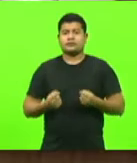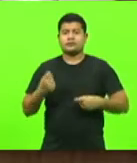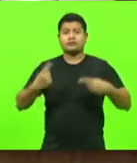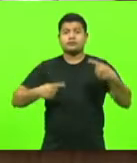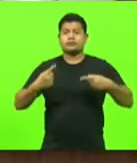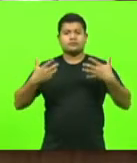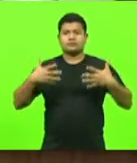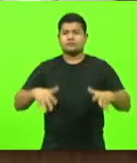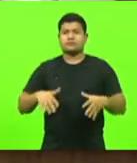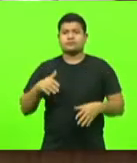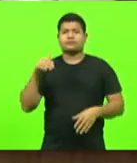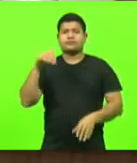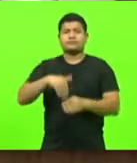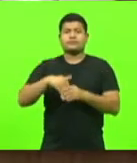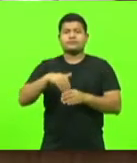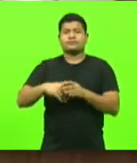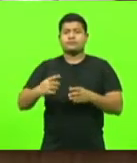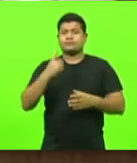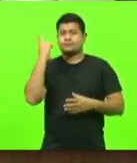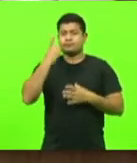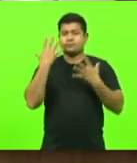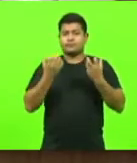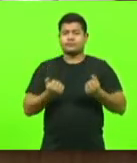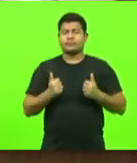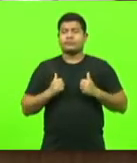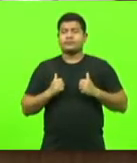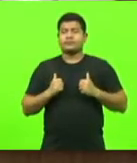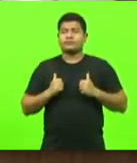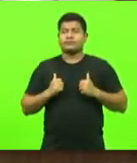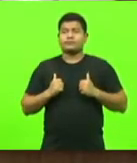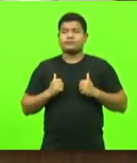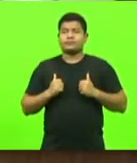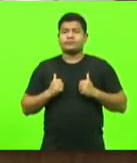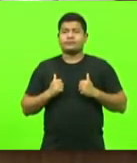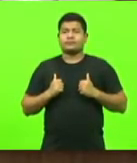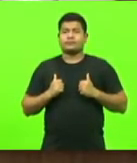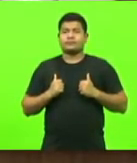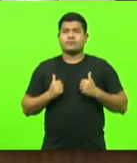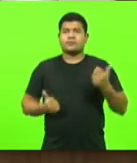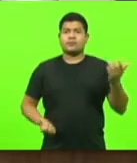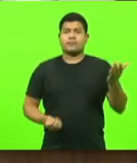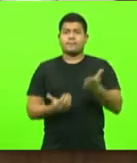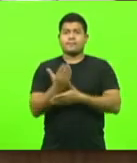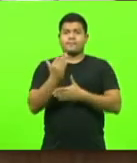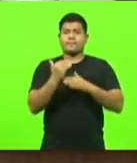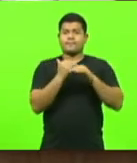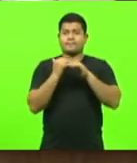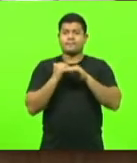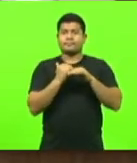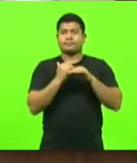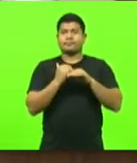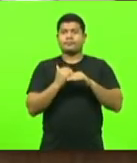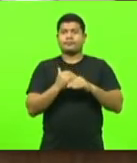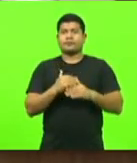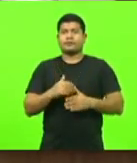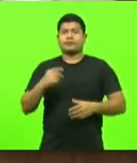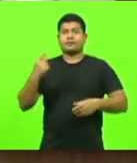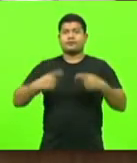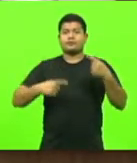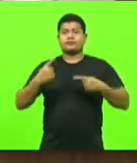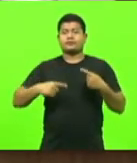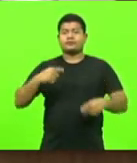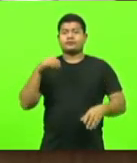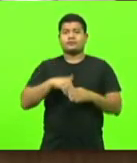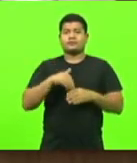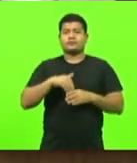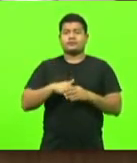Não havendo quem queira discutir, é em votação. Deputados que aprovam, permaneçam como se encontram. Aprovado por unanimidade. Discussão e votação em turno